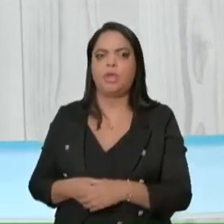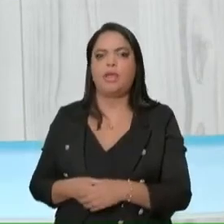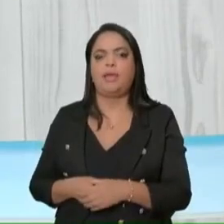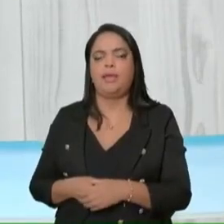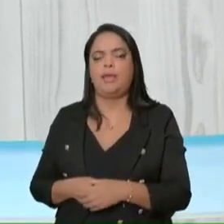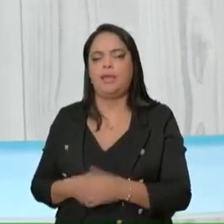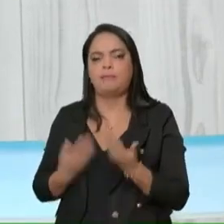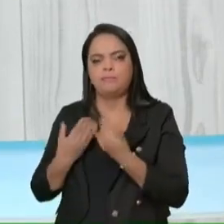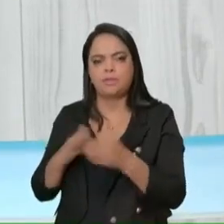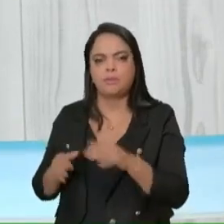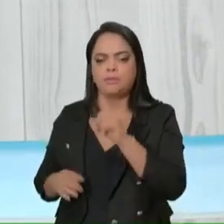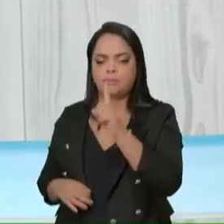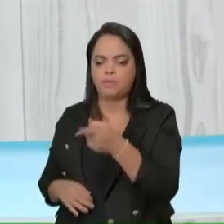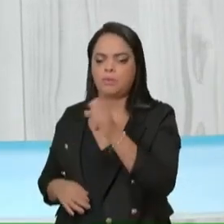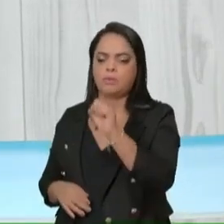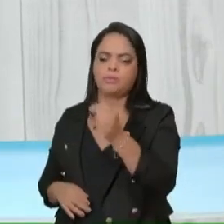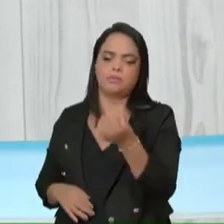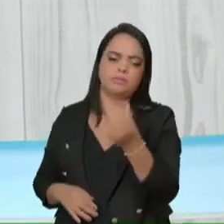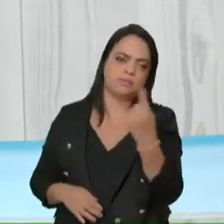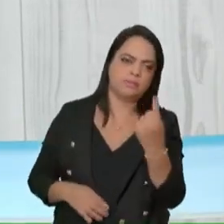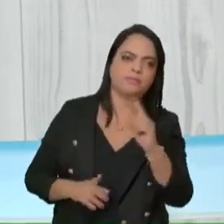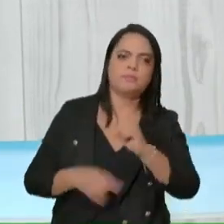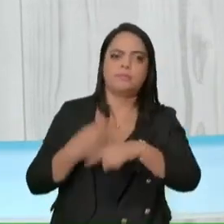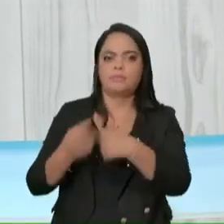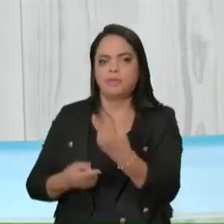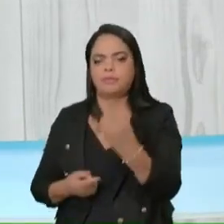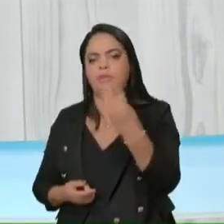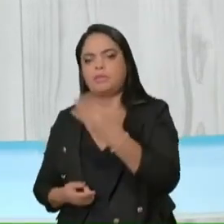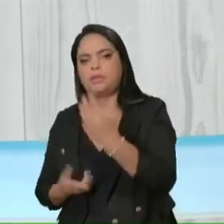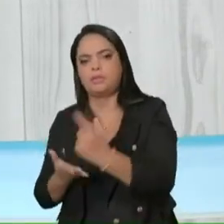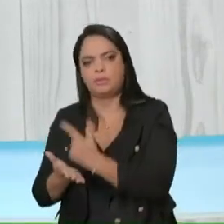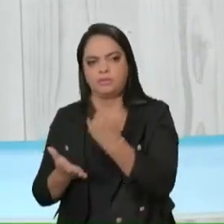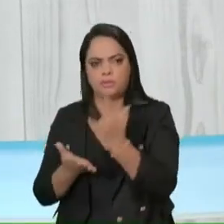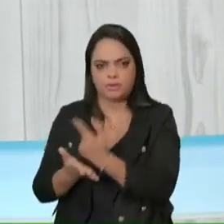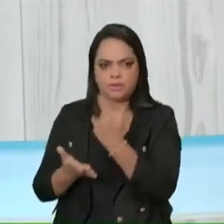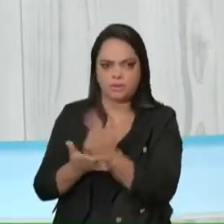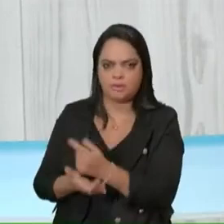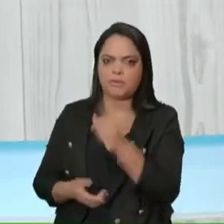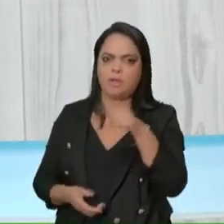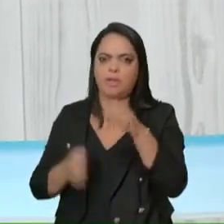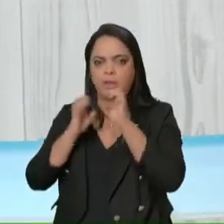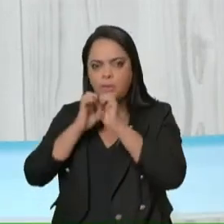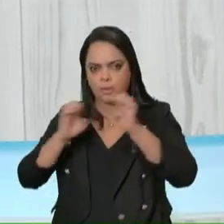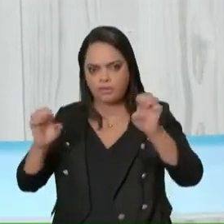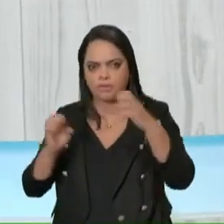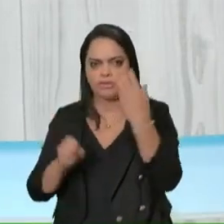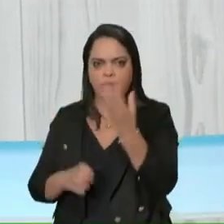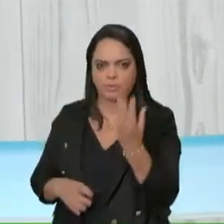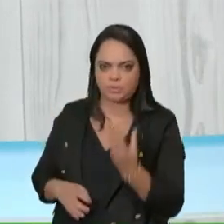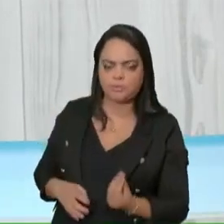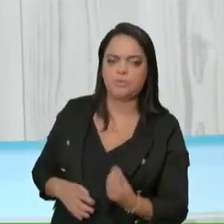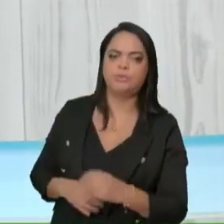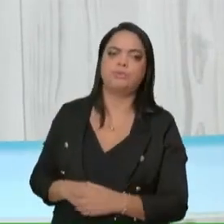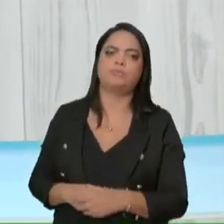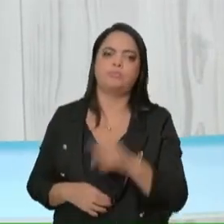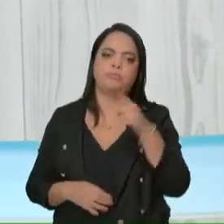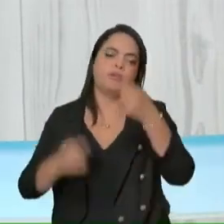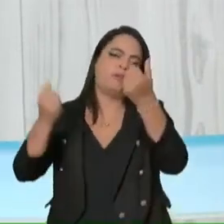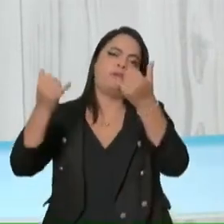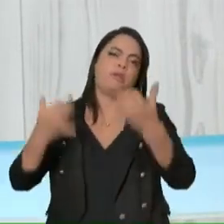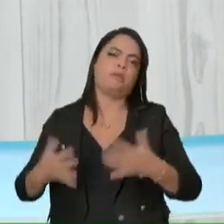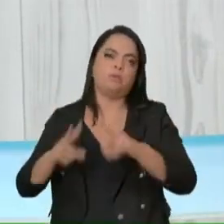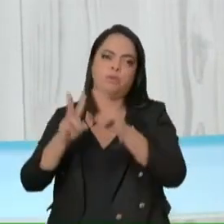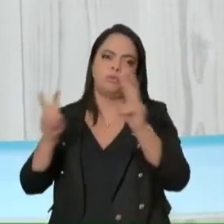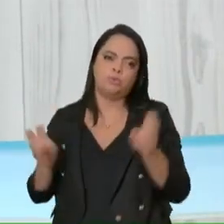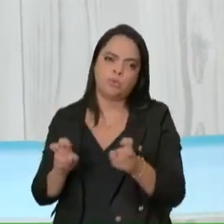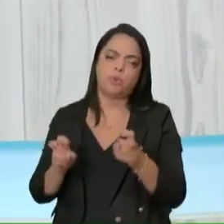em 1861. E na sequência veio o terceiro livro do Pentateuco, que é o Evangelho segundo o Espiritismo, que é a explicação sobre a